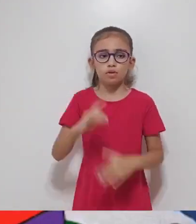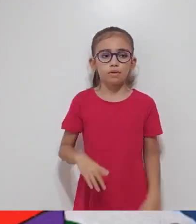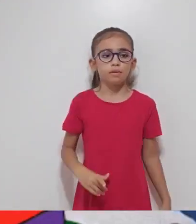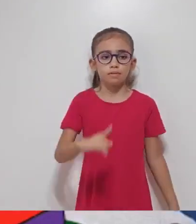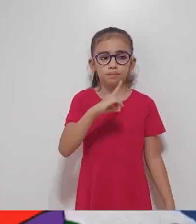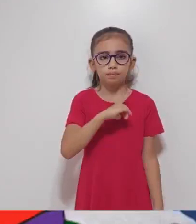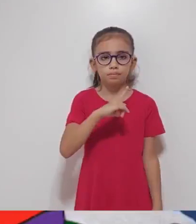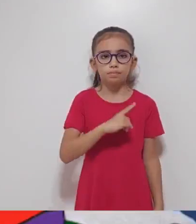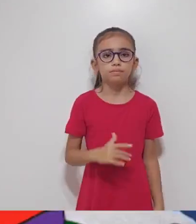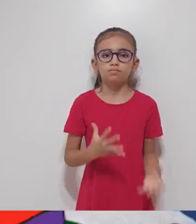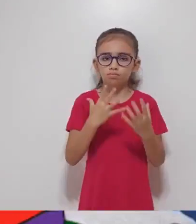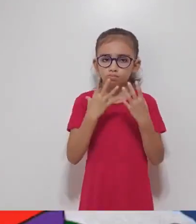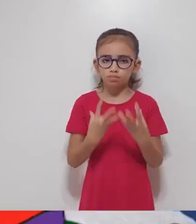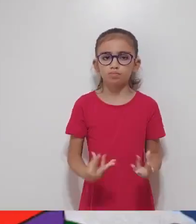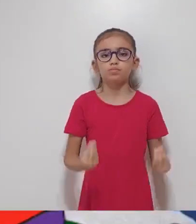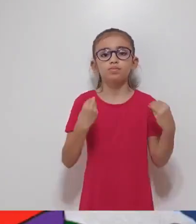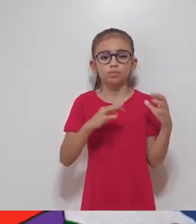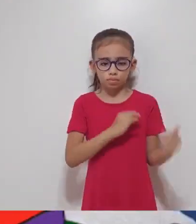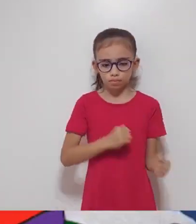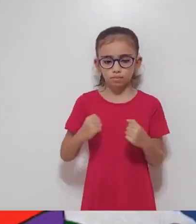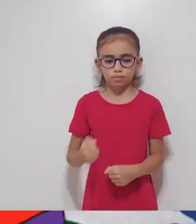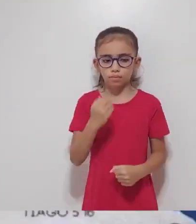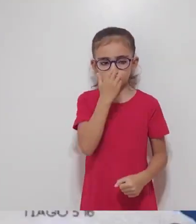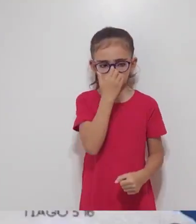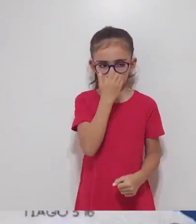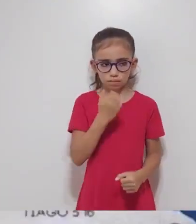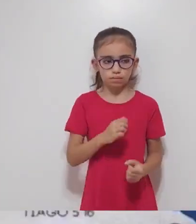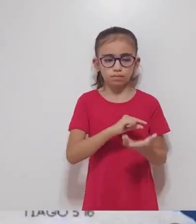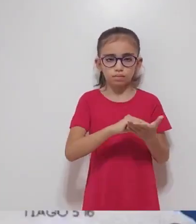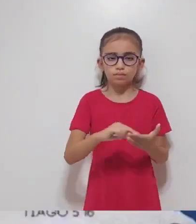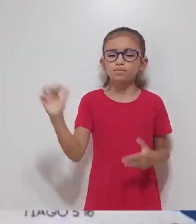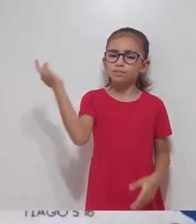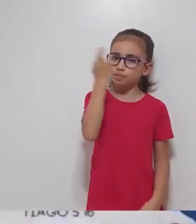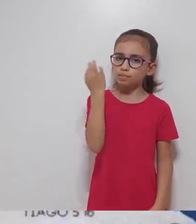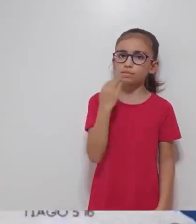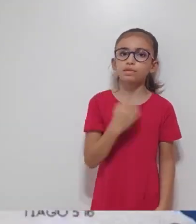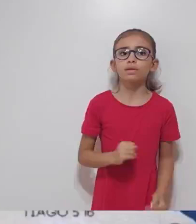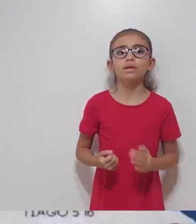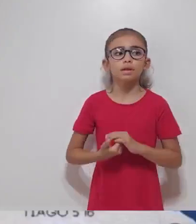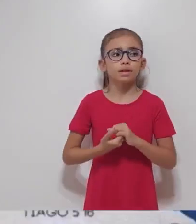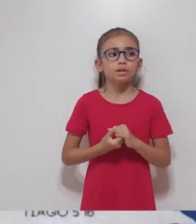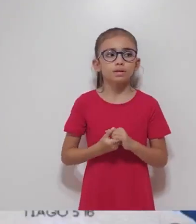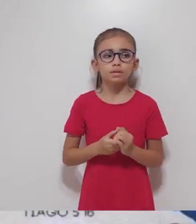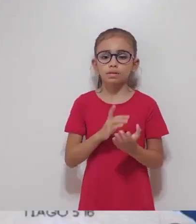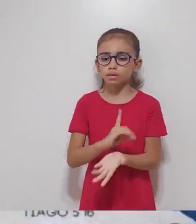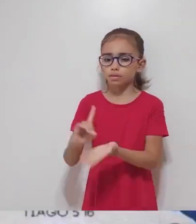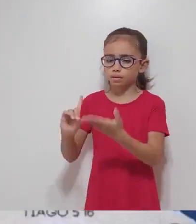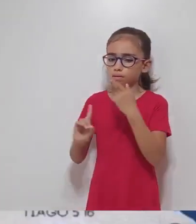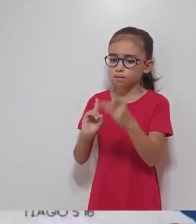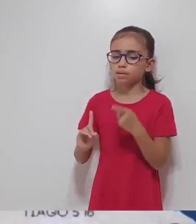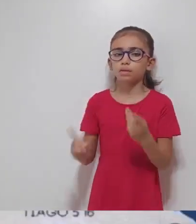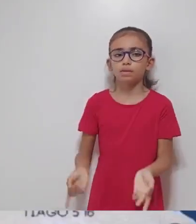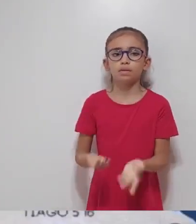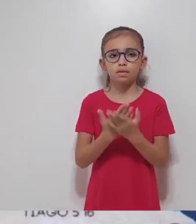Deus tem muito poder. Que palavra maravilhosa. O que é que Deus quer falar conosco através desse